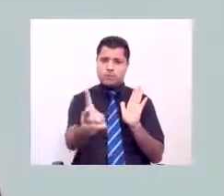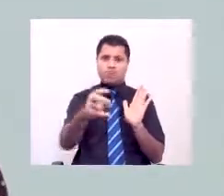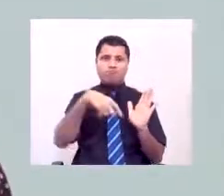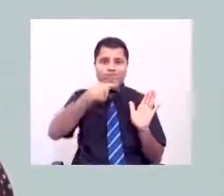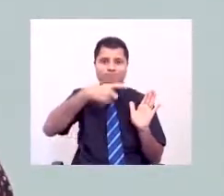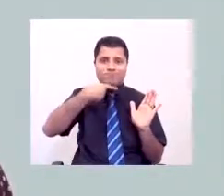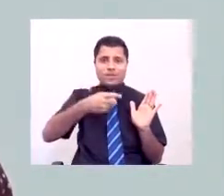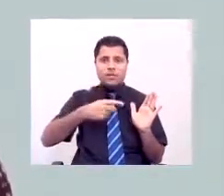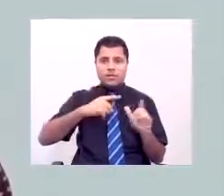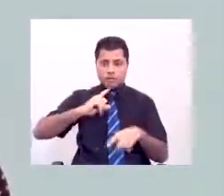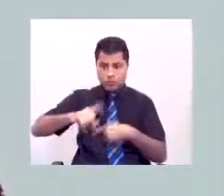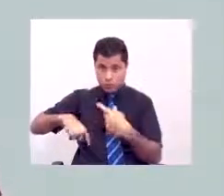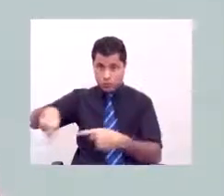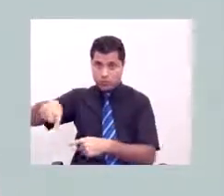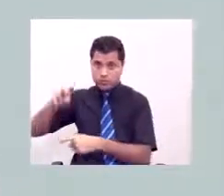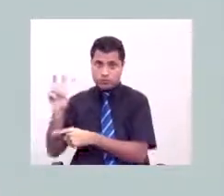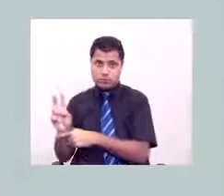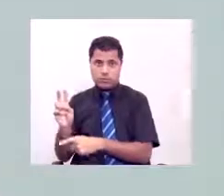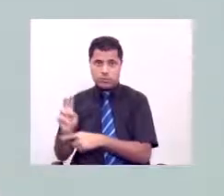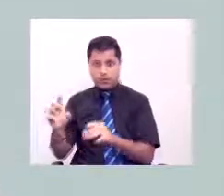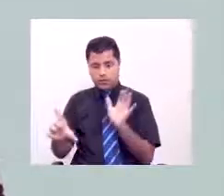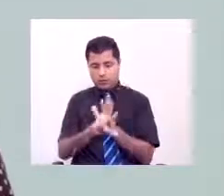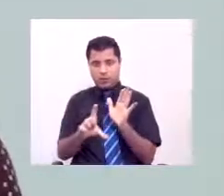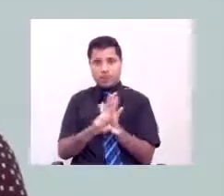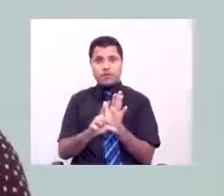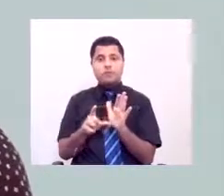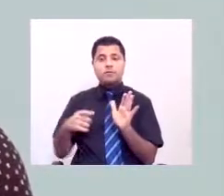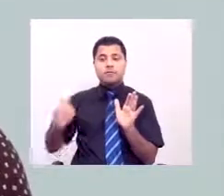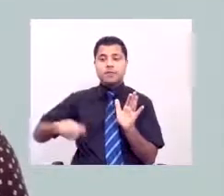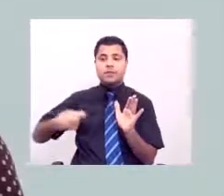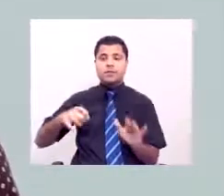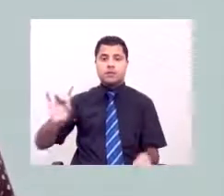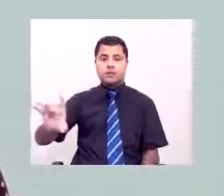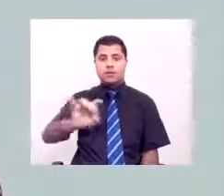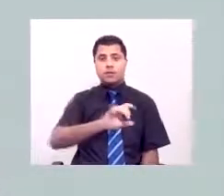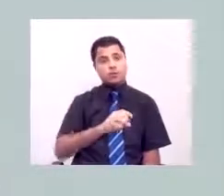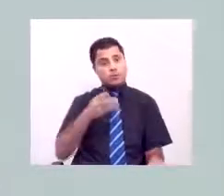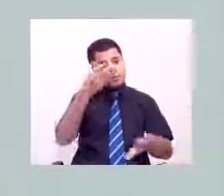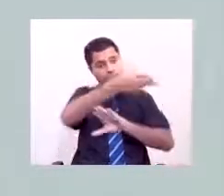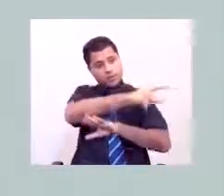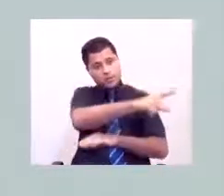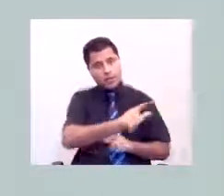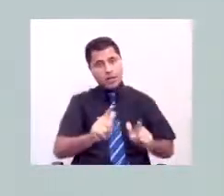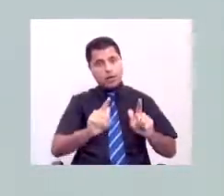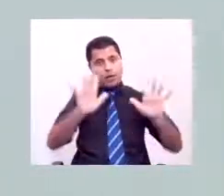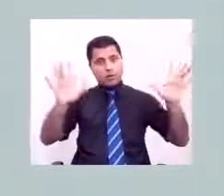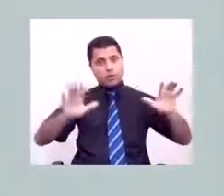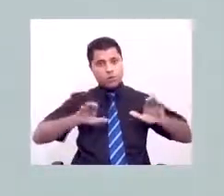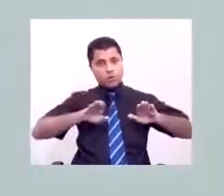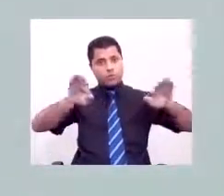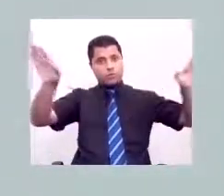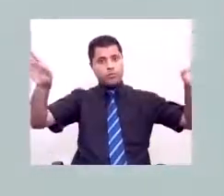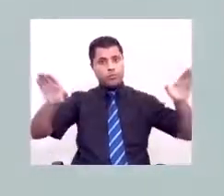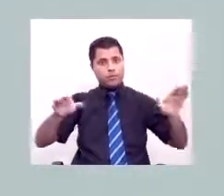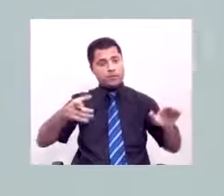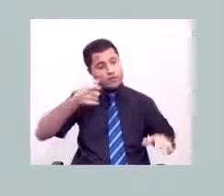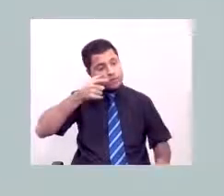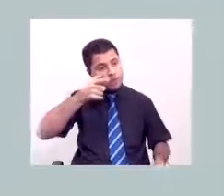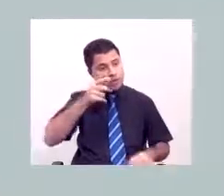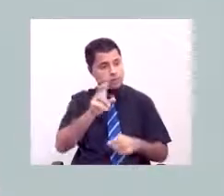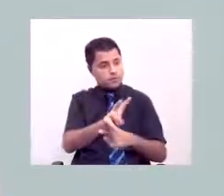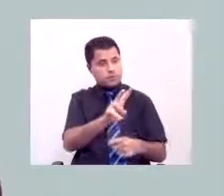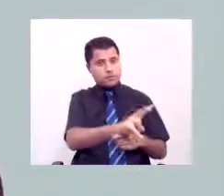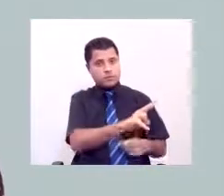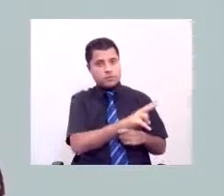como fiscais da lei, teremos que estar lá dentro do aeroporto para poder fiscalizar a GRU Airport,